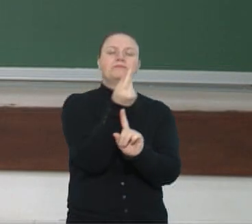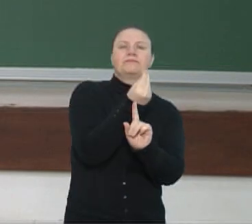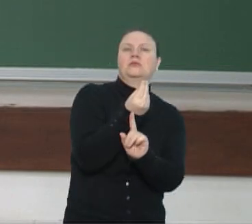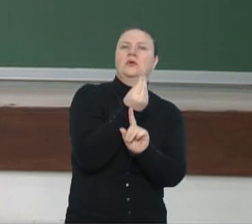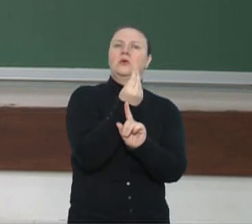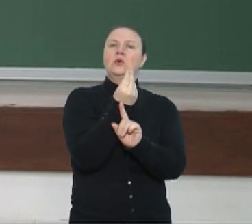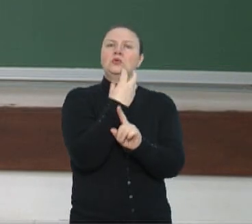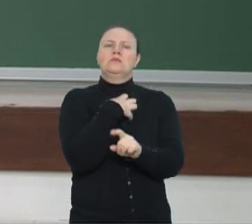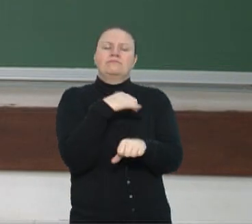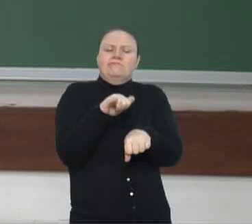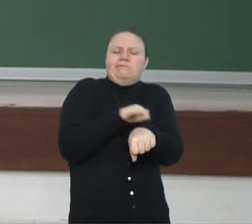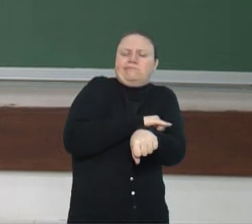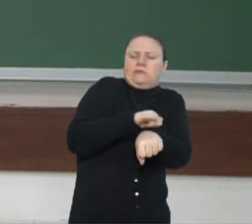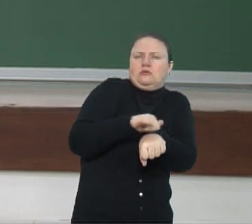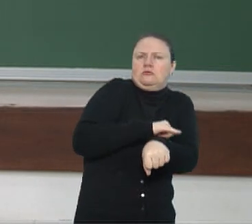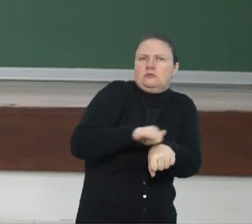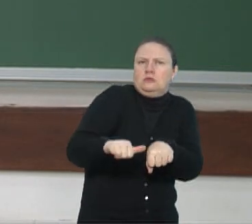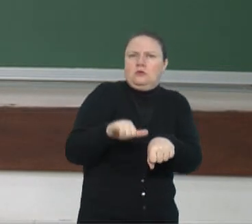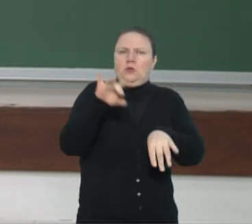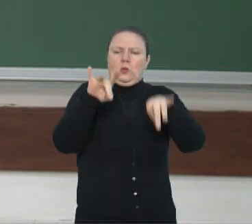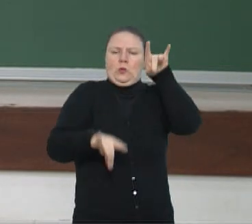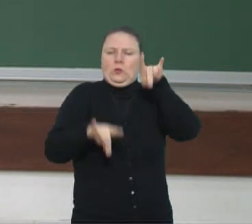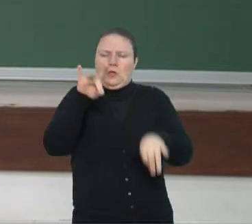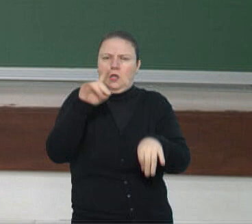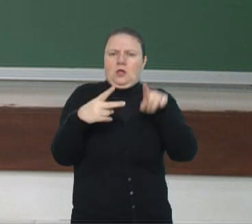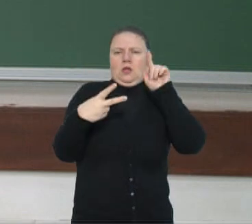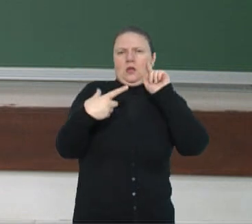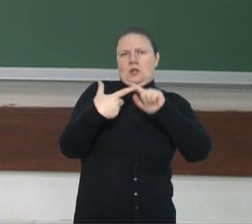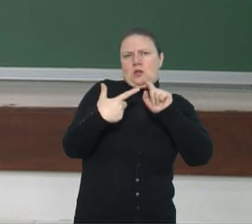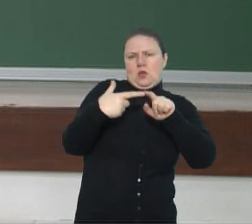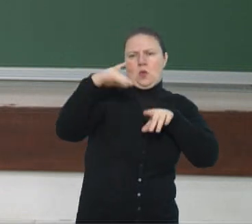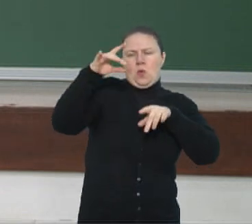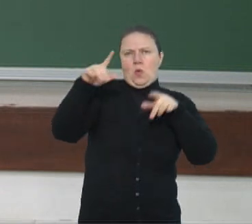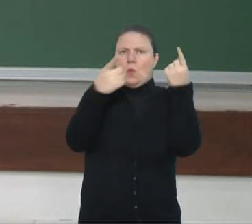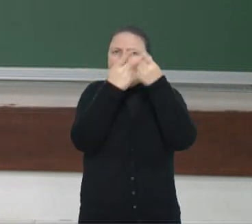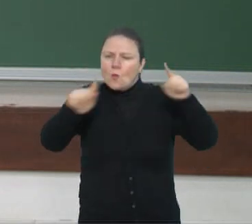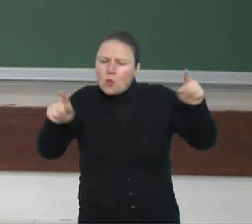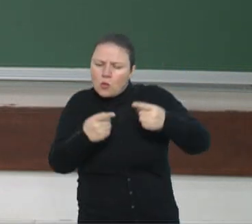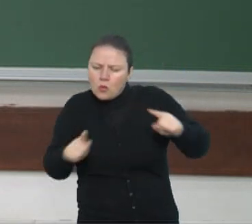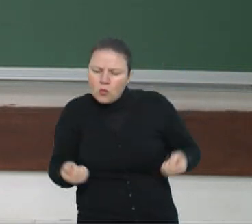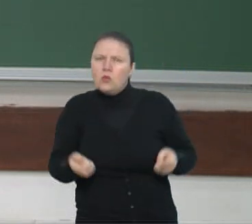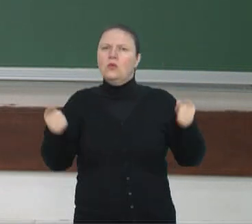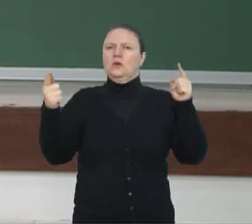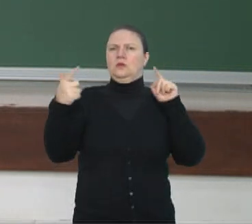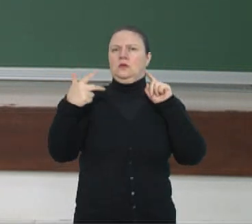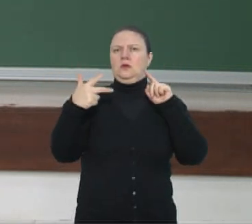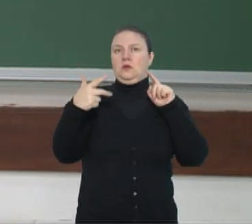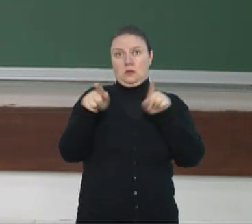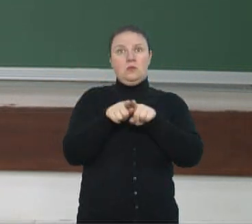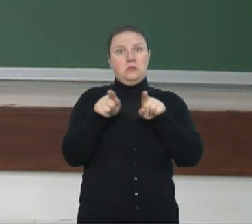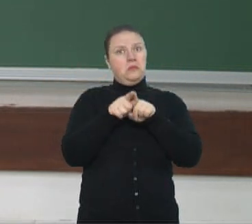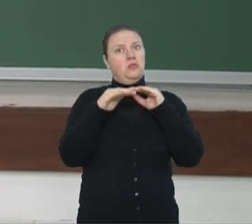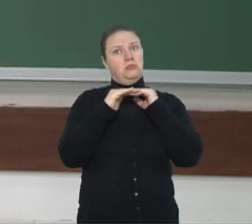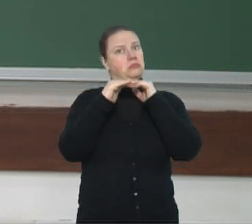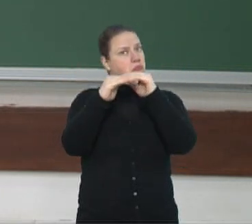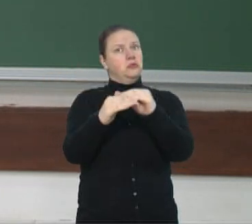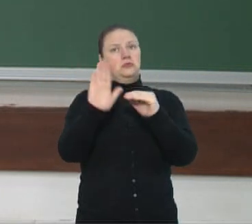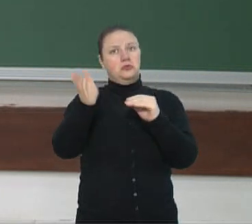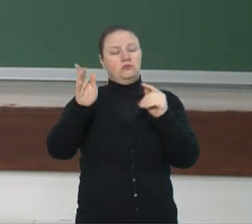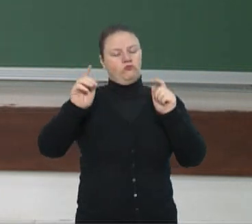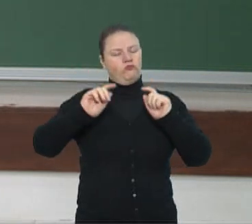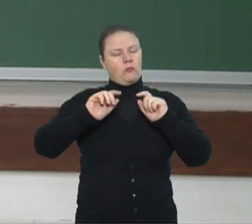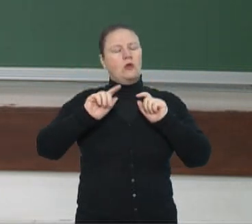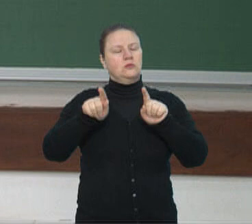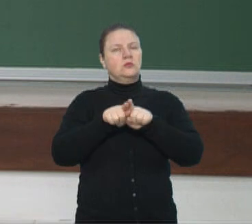artimanhas, de teatro, de música para protestar. Músicas e protestos são bastante padrão em vários ritmos de